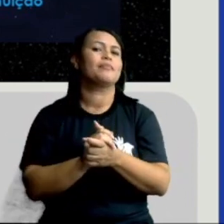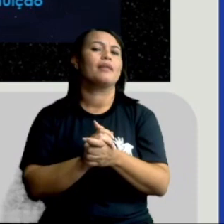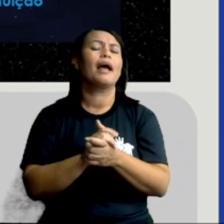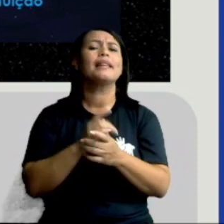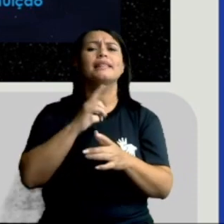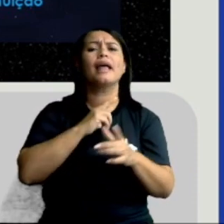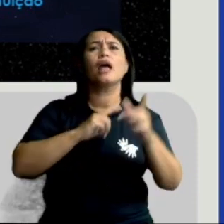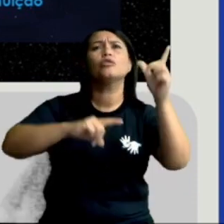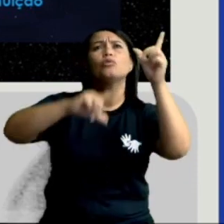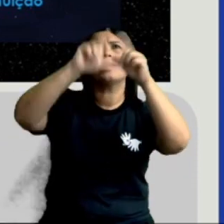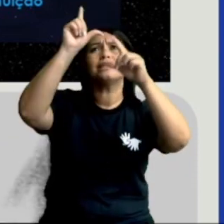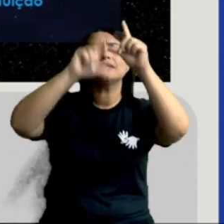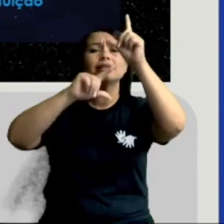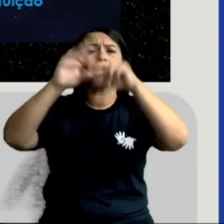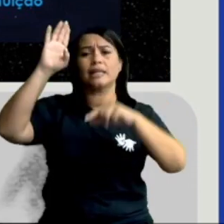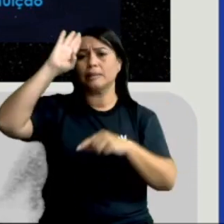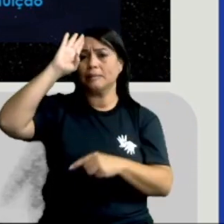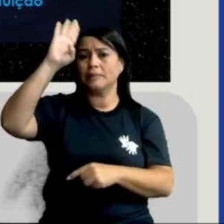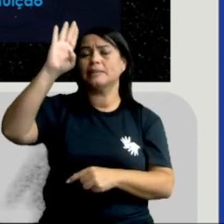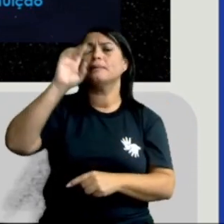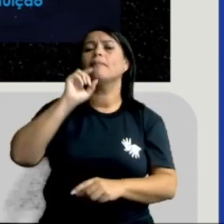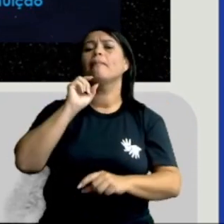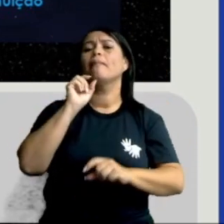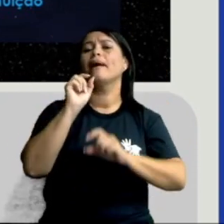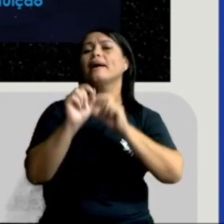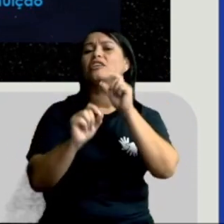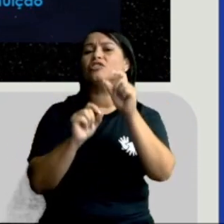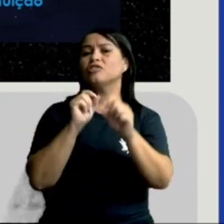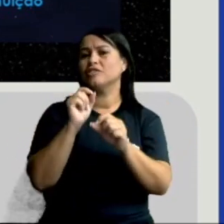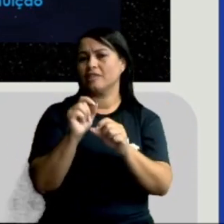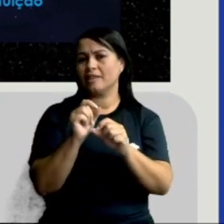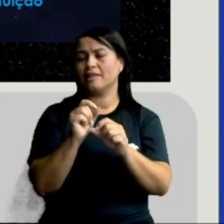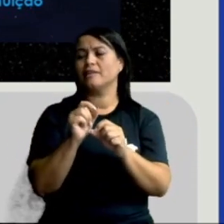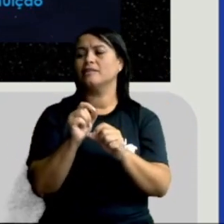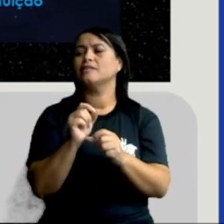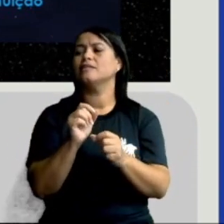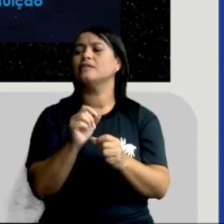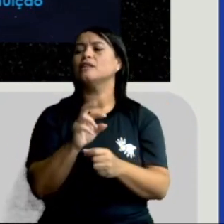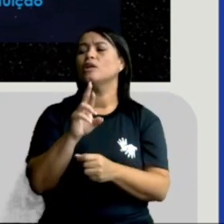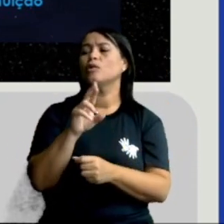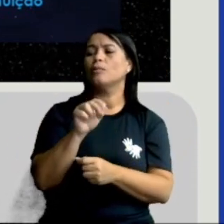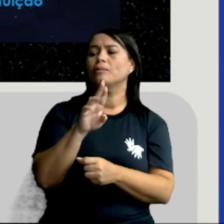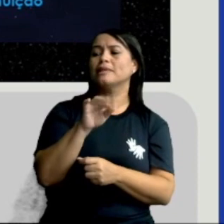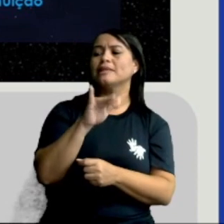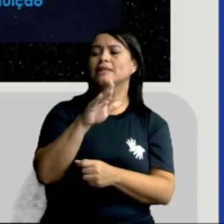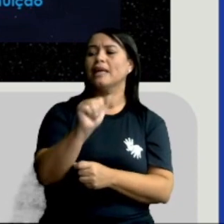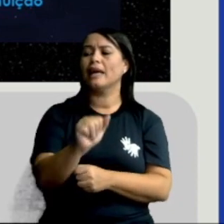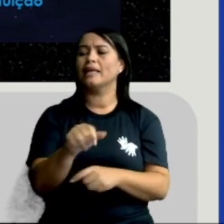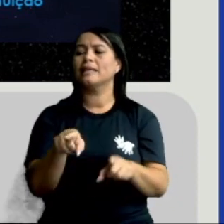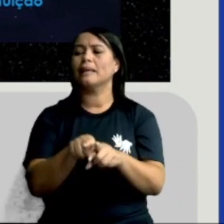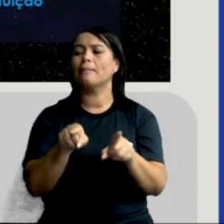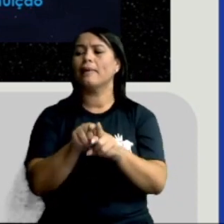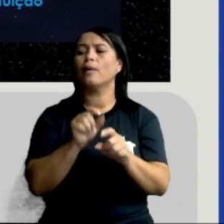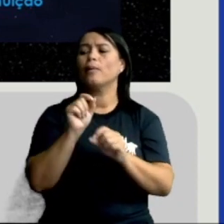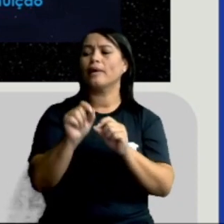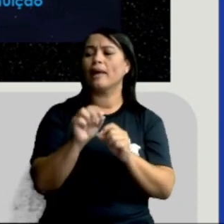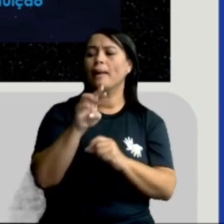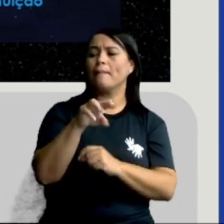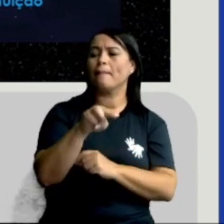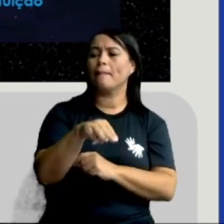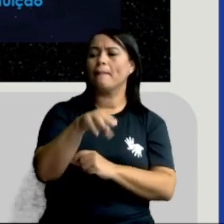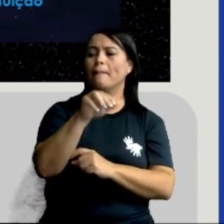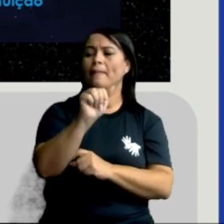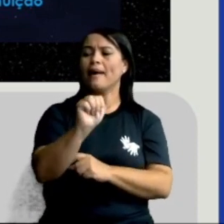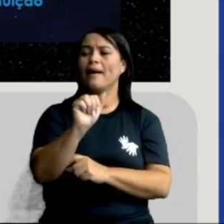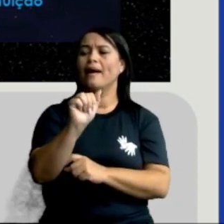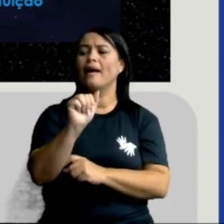suas estrelas principais, chamadas de Rubídia e Magalhães, elas